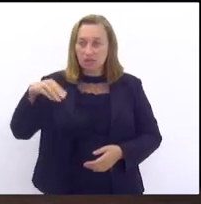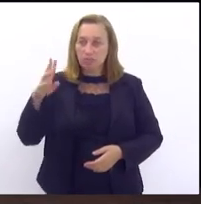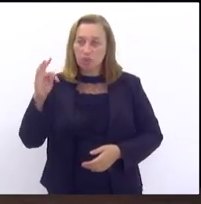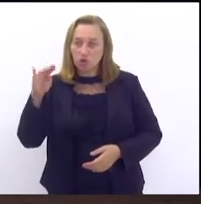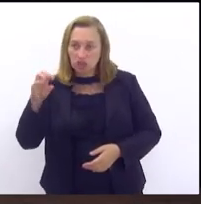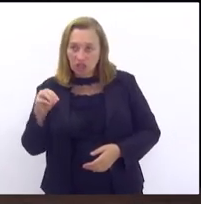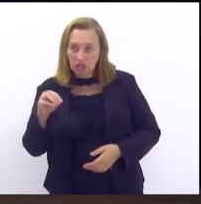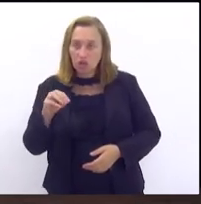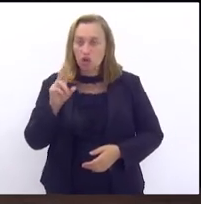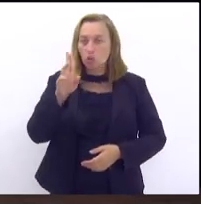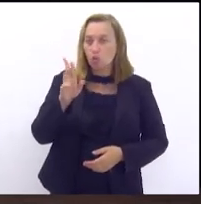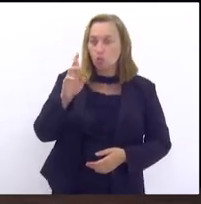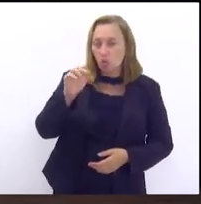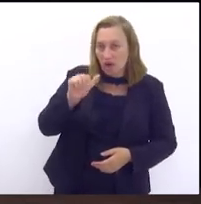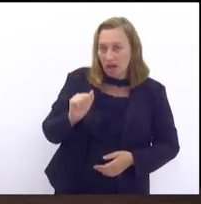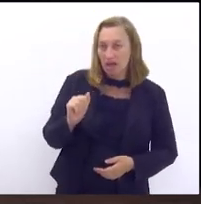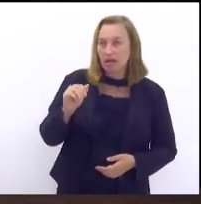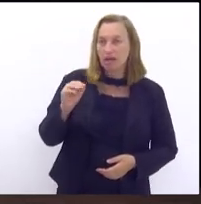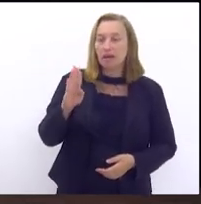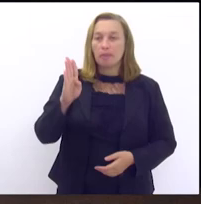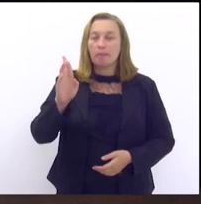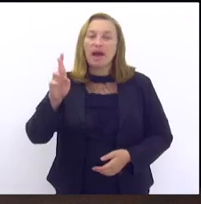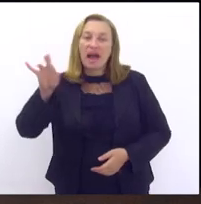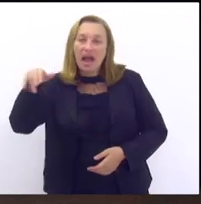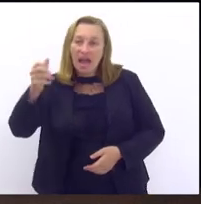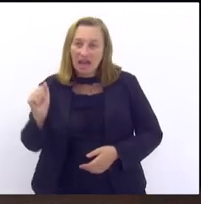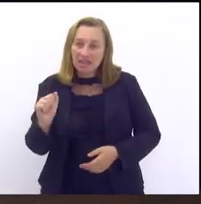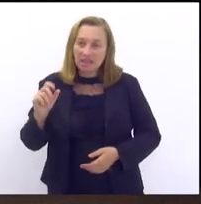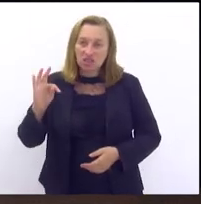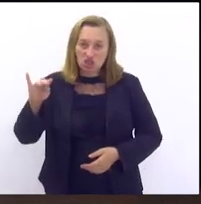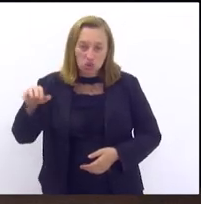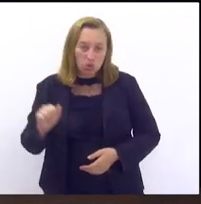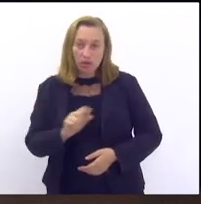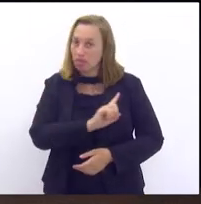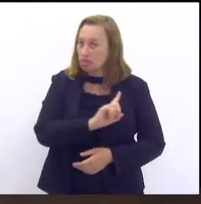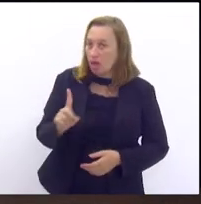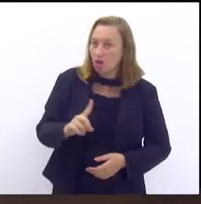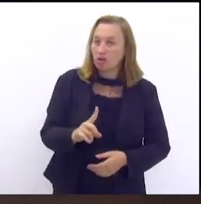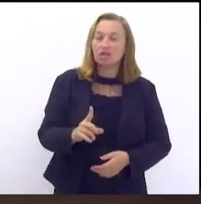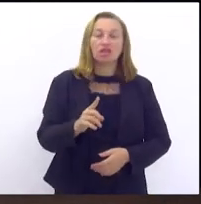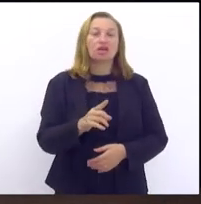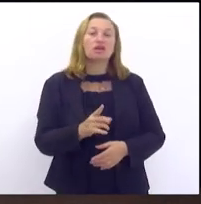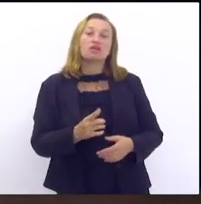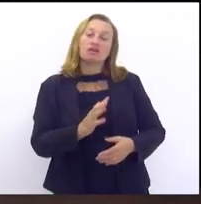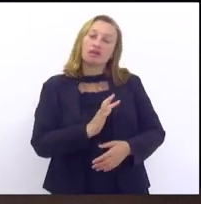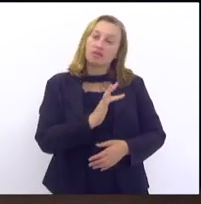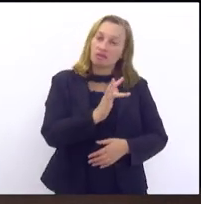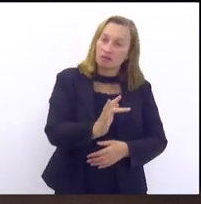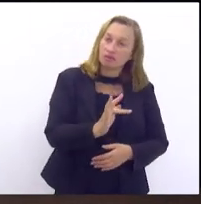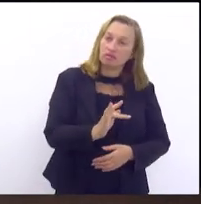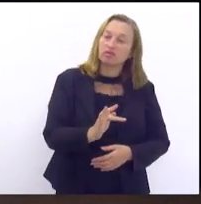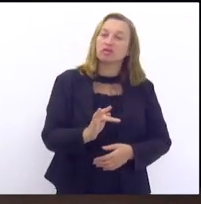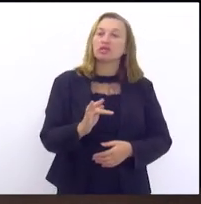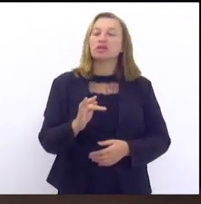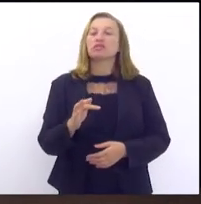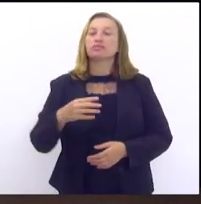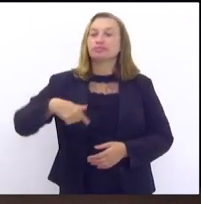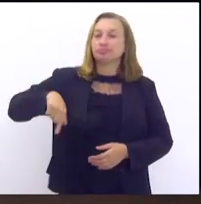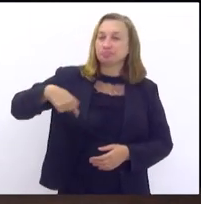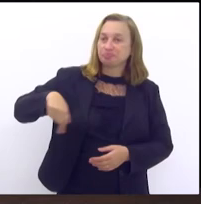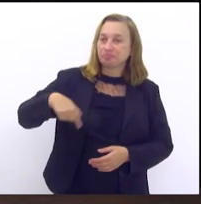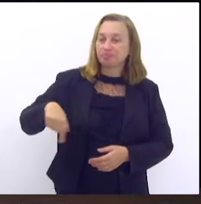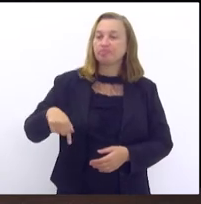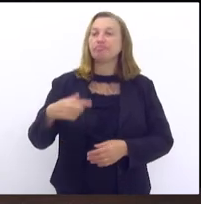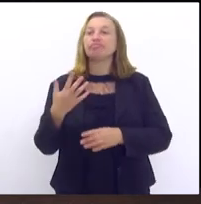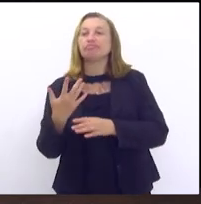Na Barra da Tijuca? Não. Vai faltar água onde? É na Baixada Fluminense, é em Queimados, é em Caxias, é em Belfor